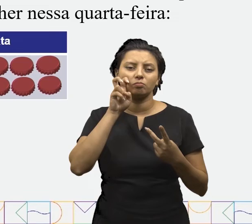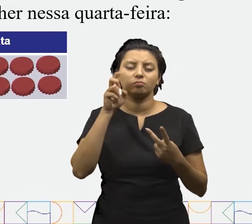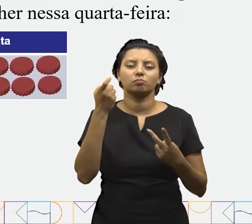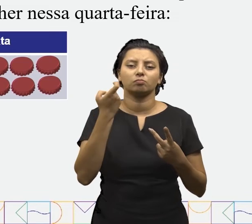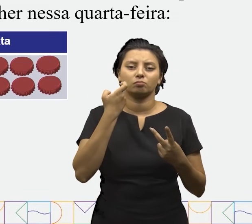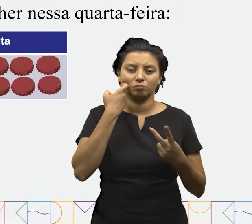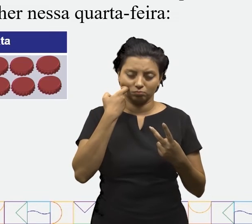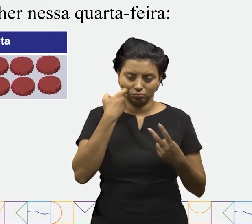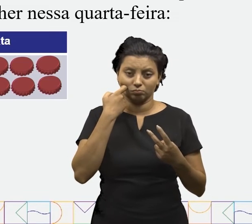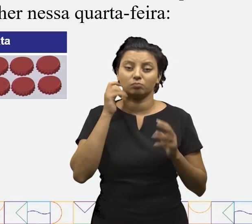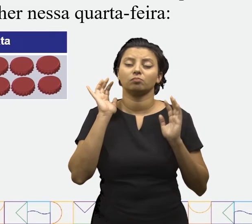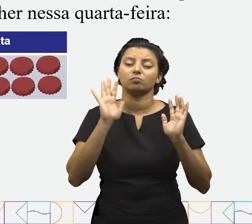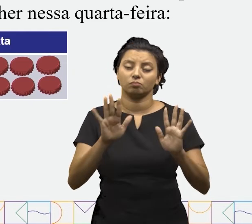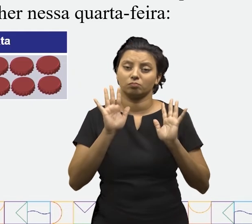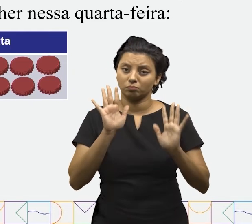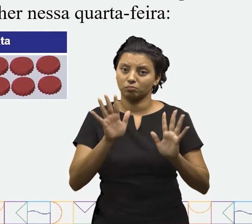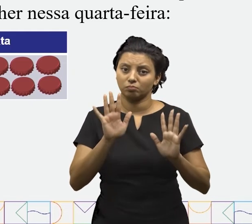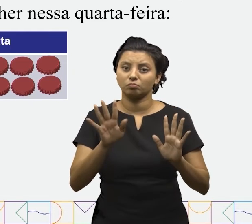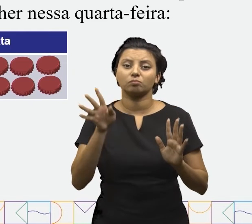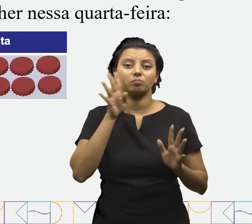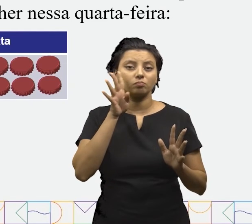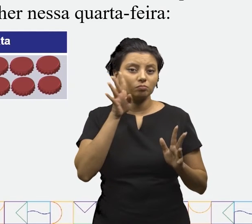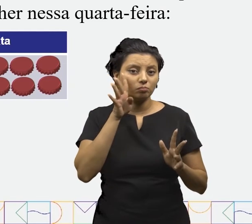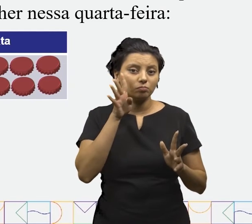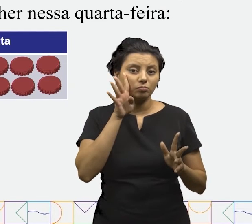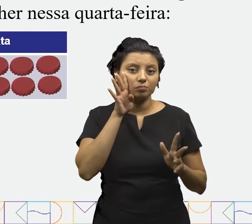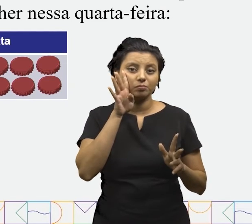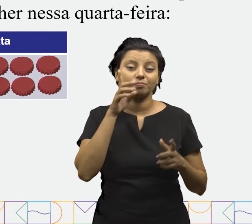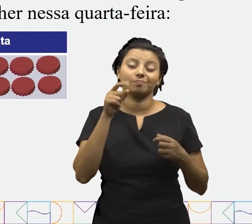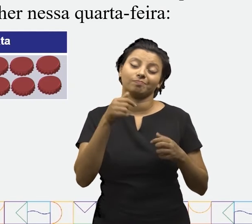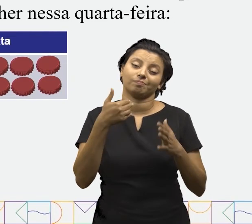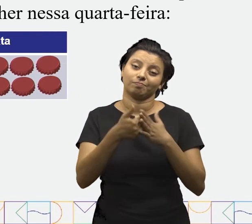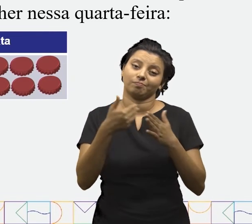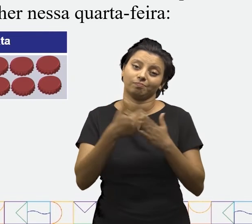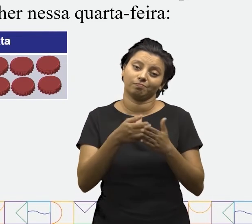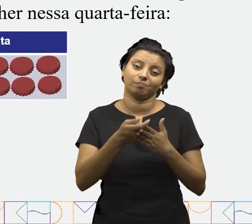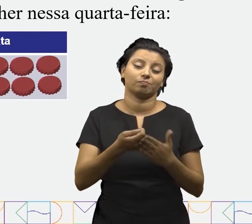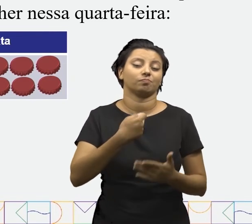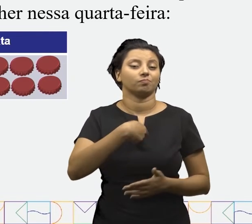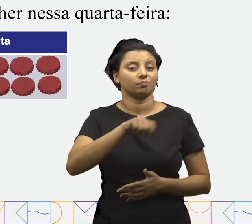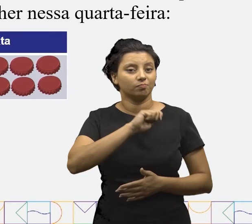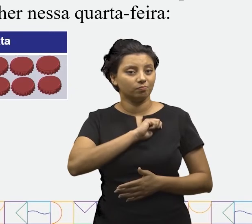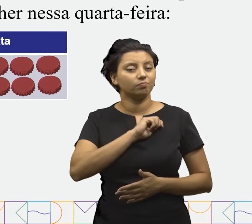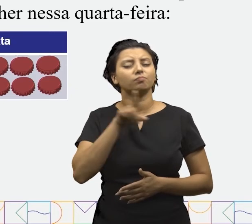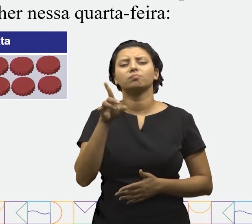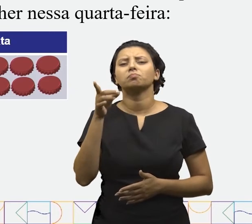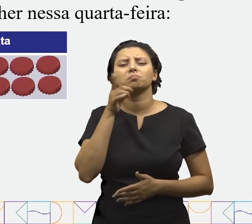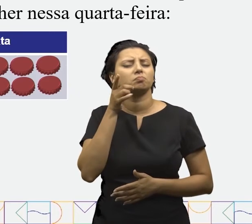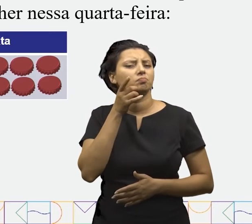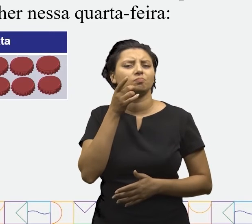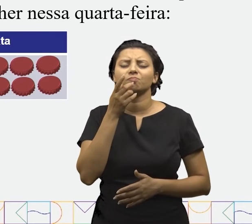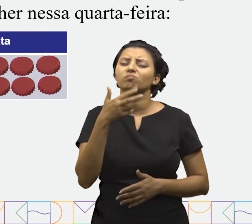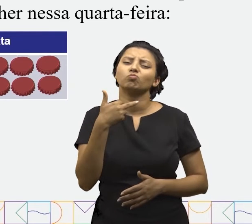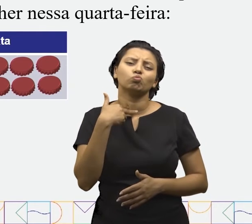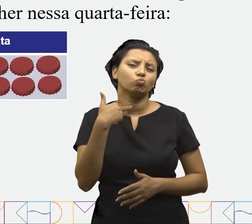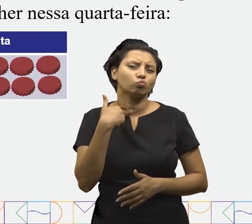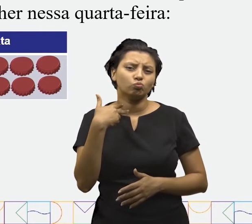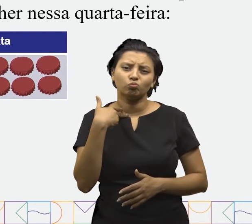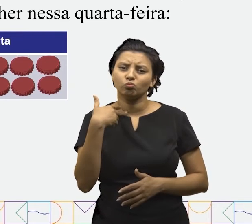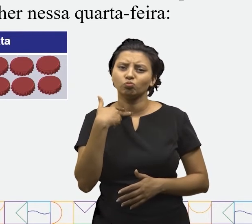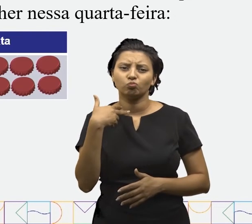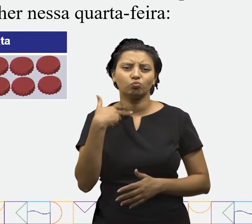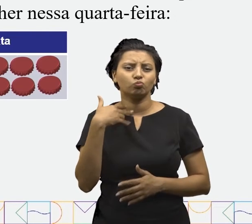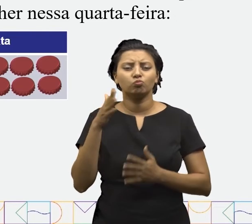e sexta-feira. Mas, dia de quarta-feira, ela tem aula de espanhol. Nesse dia, ela não